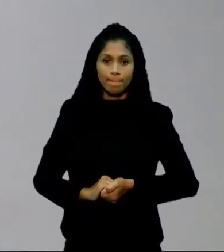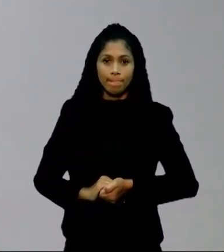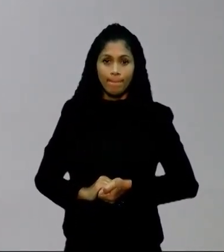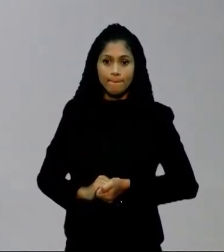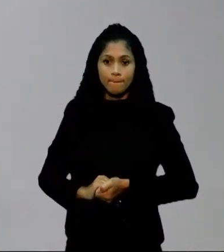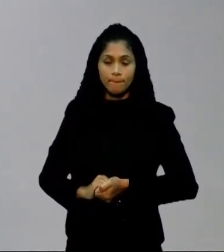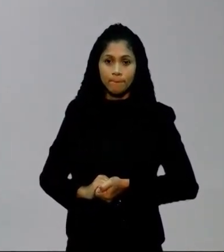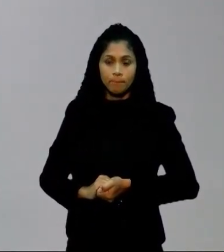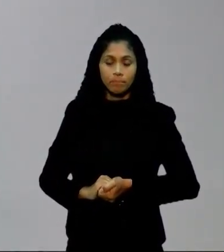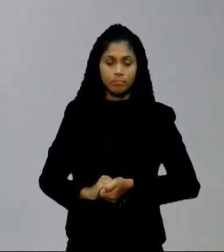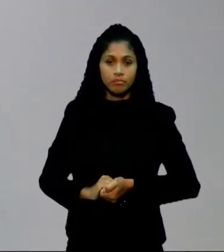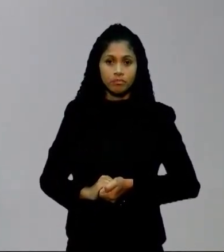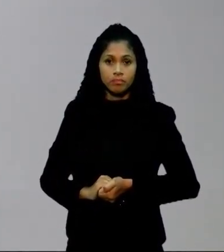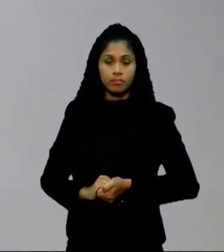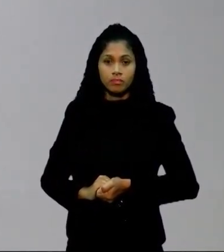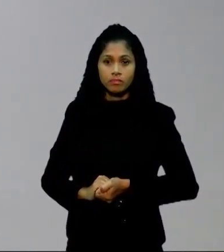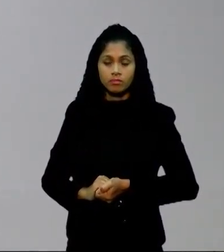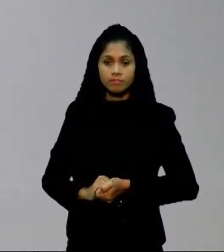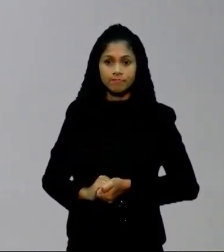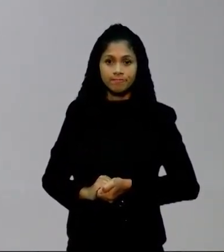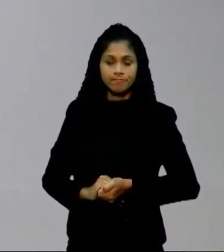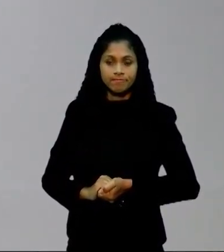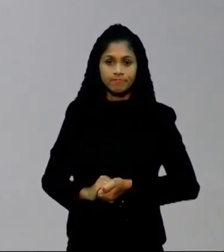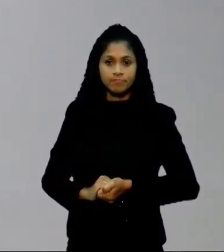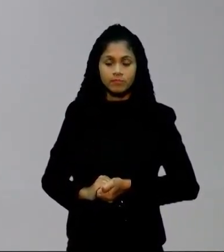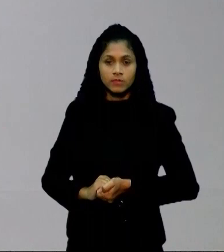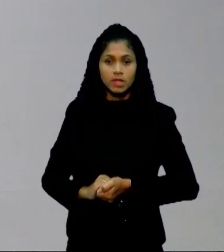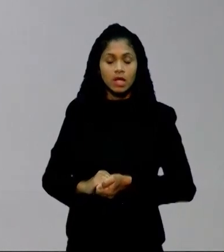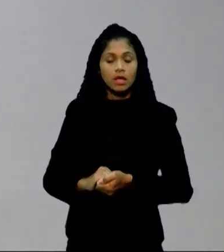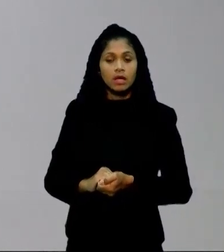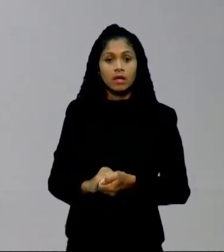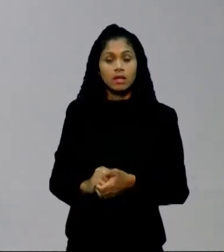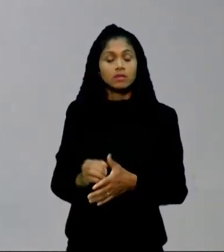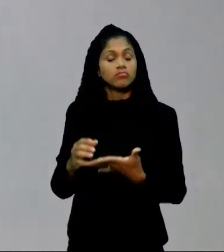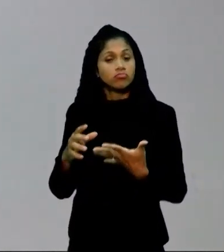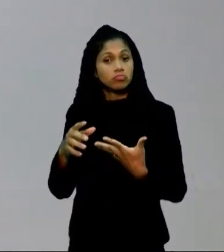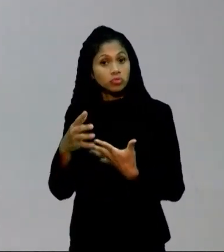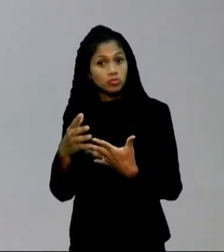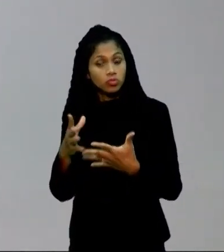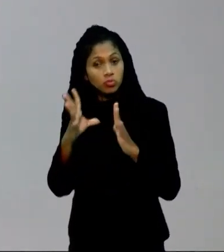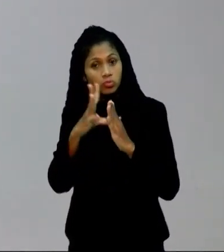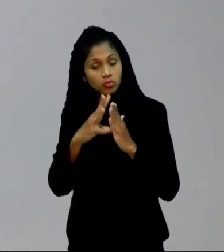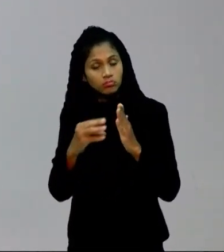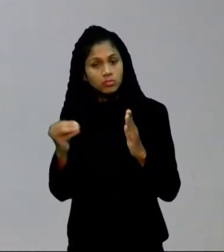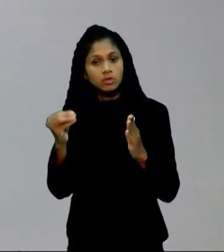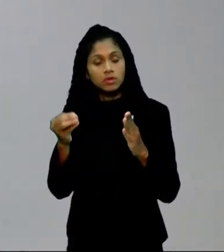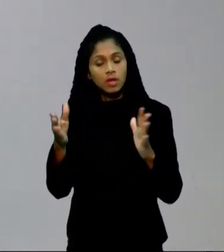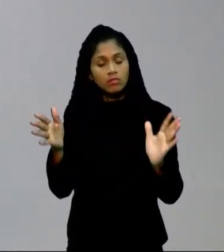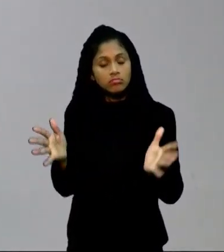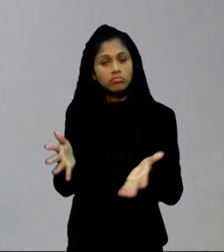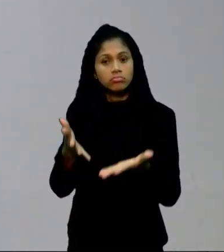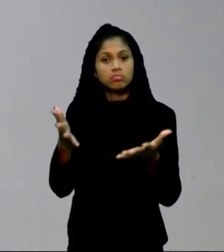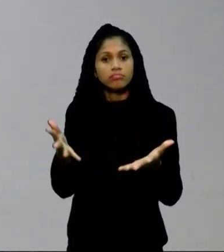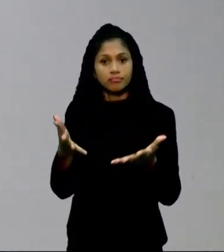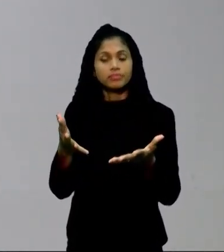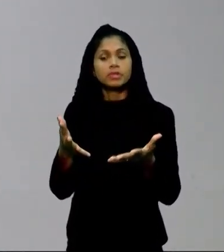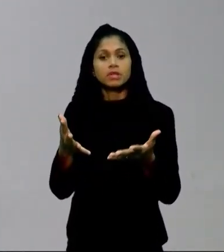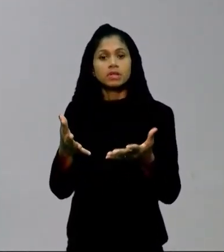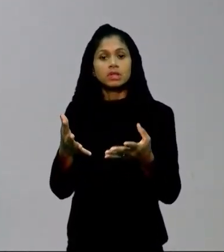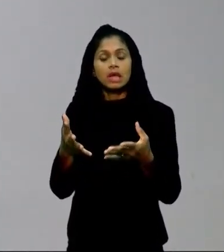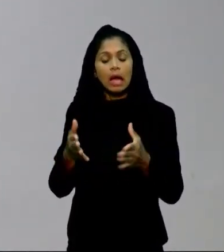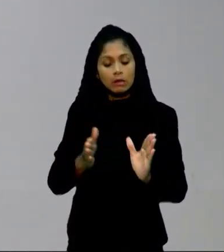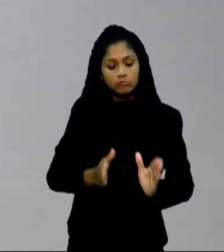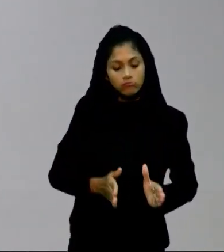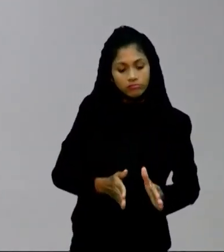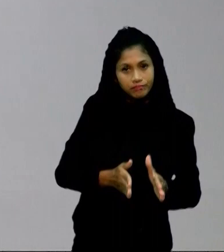Newlands, ele propôs então o seu modelo seguindo os acordes musicais. Então, cada elemento novamente em colunas. O